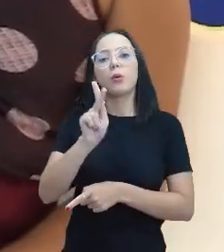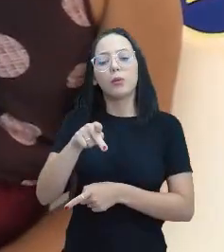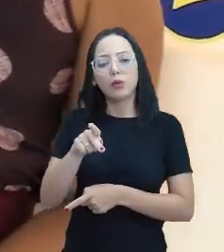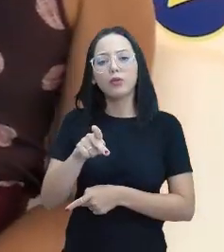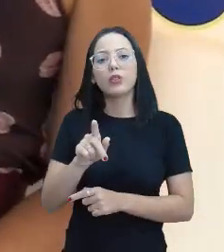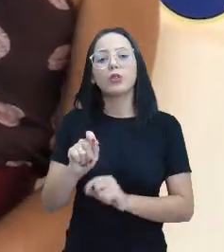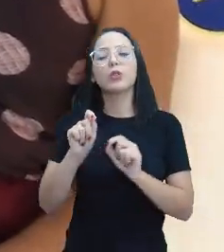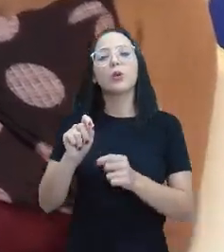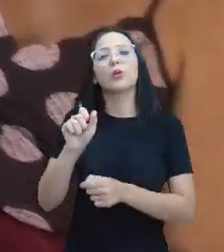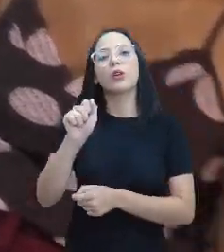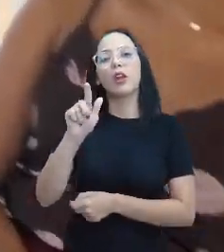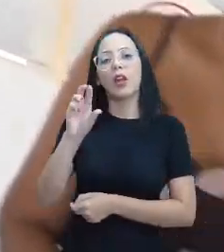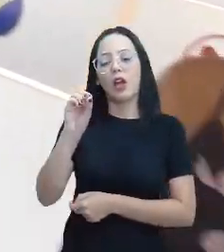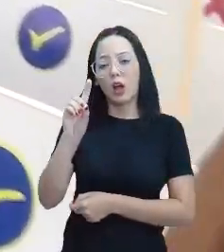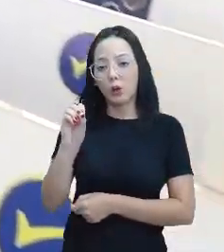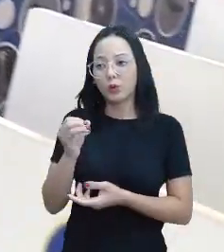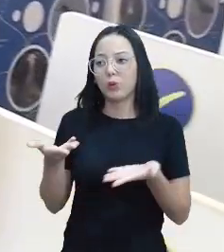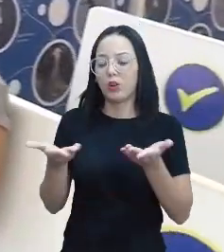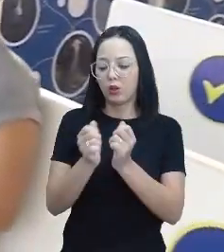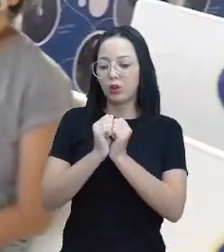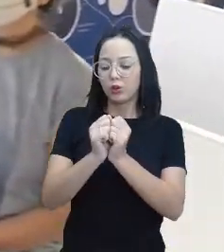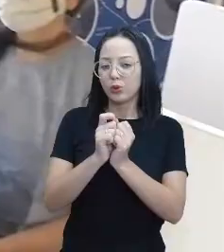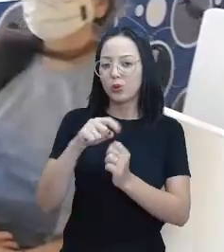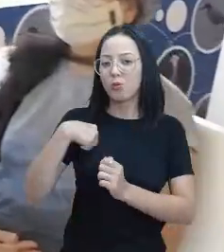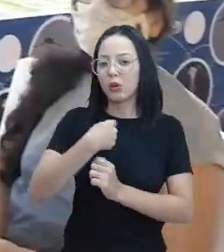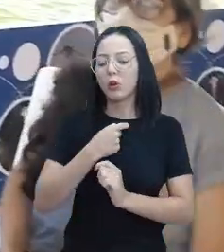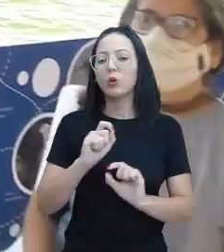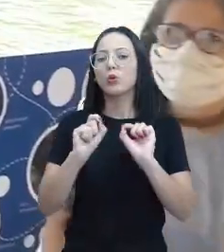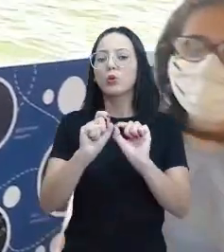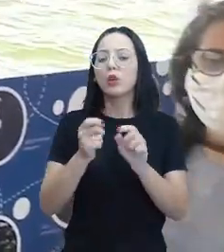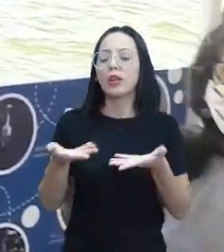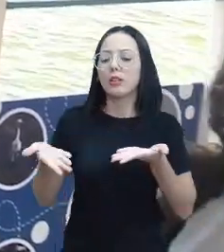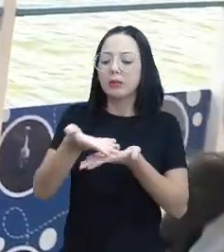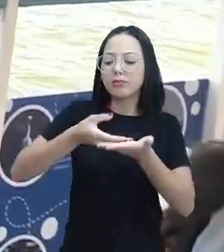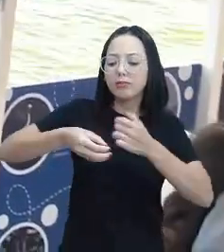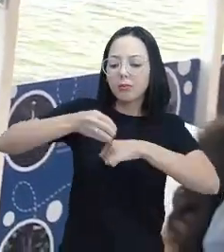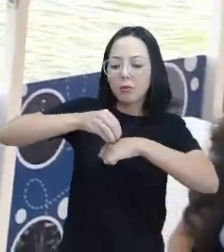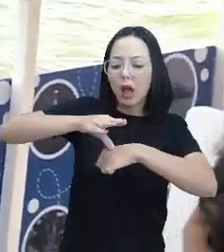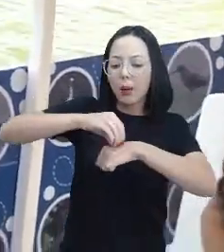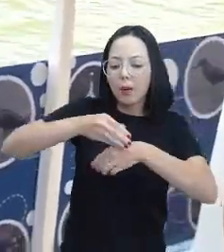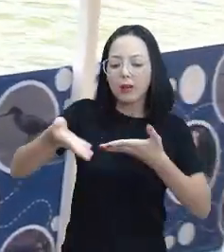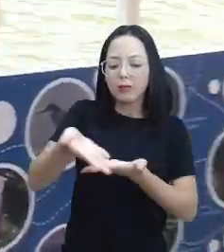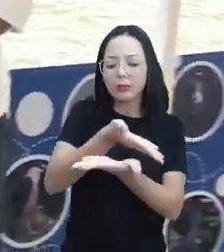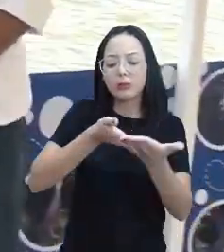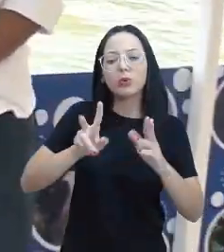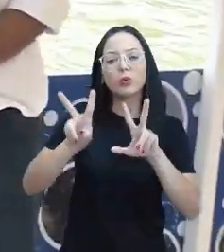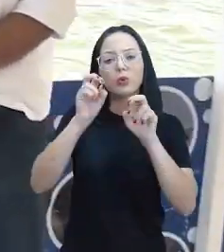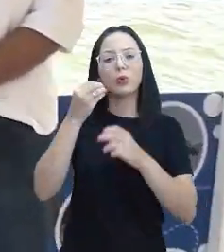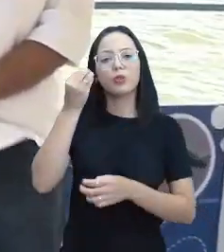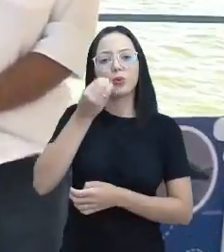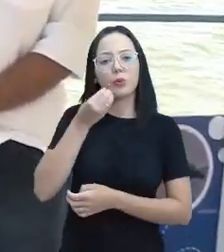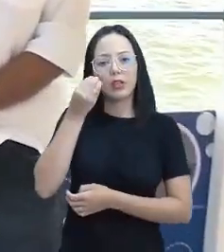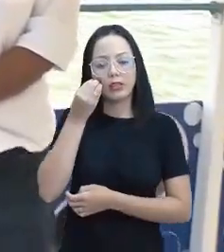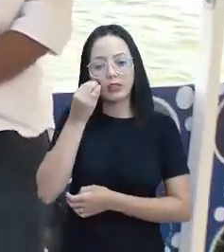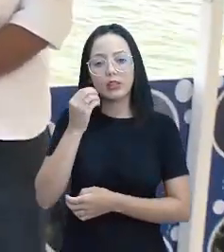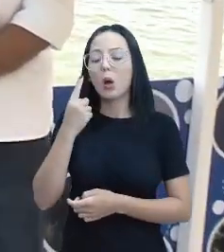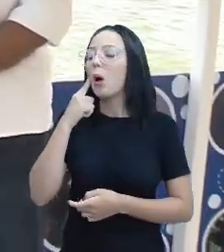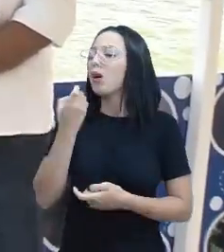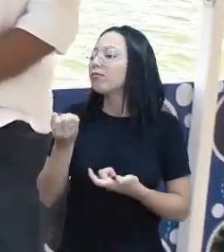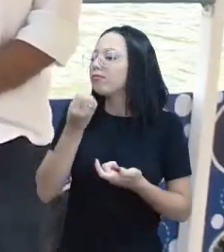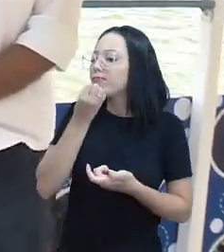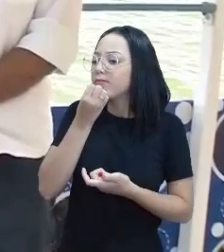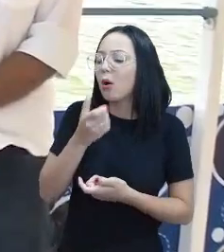geógrafo Alf, que está conosco aqui para poder chegar e compartilhar um pouco conosco de sua experiência. Alf é um